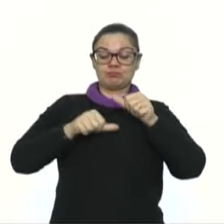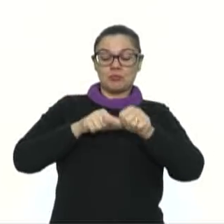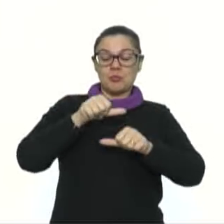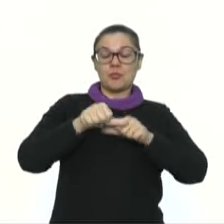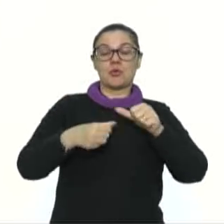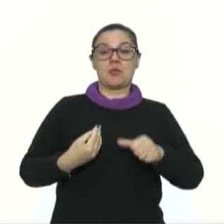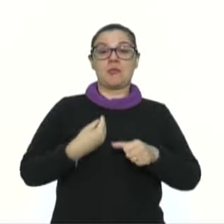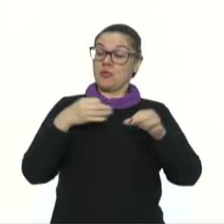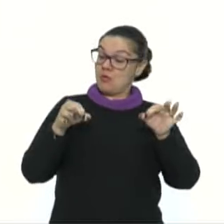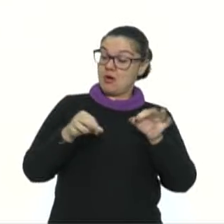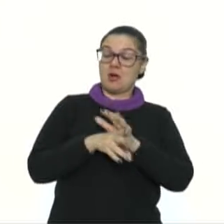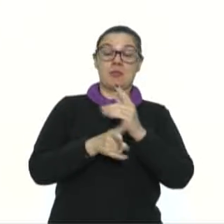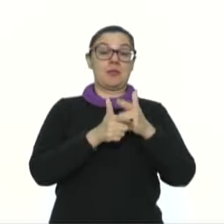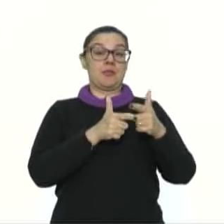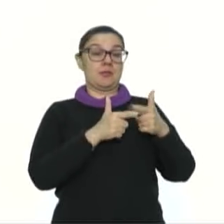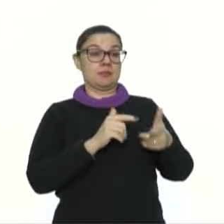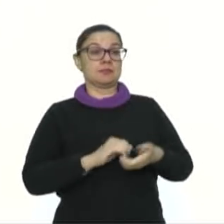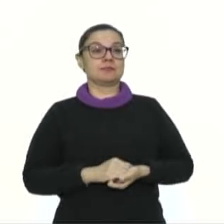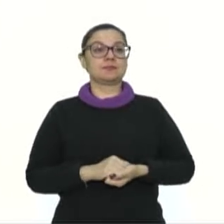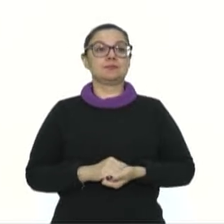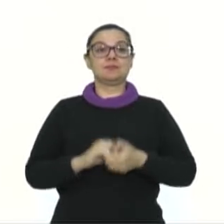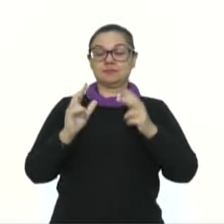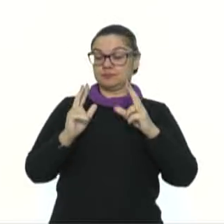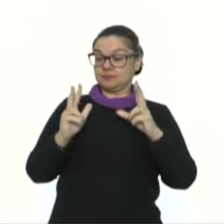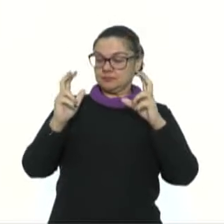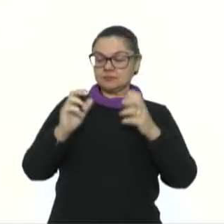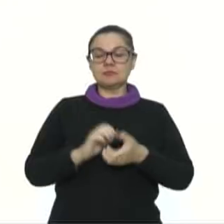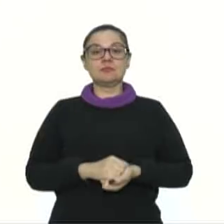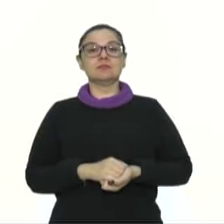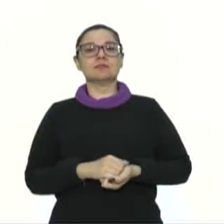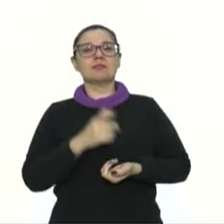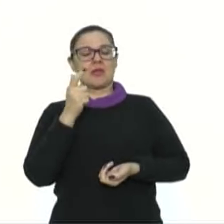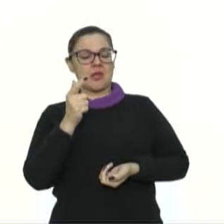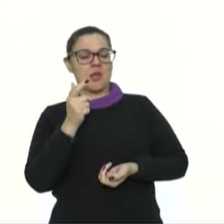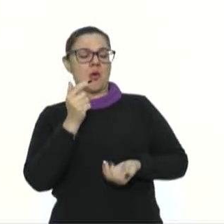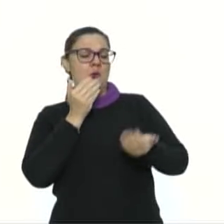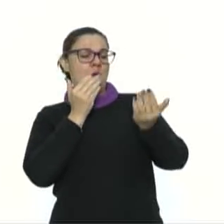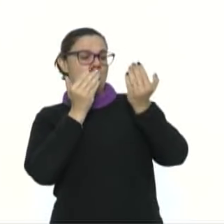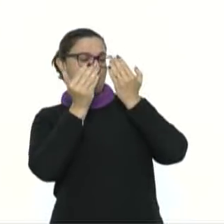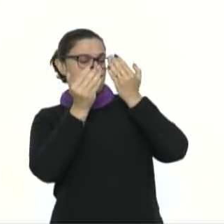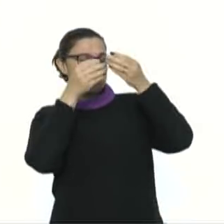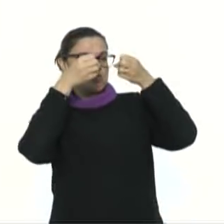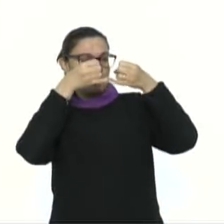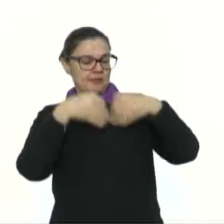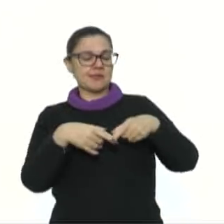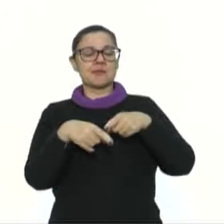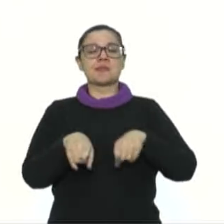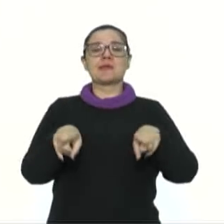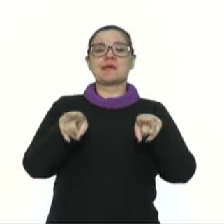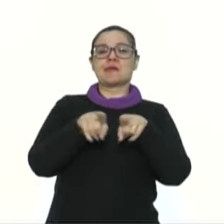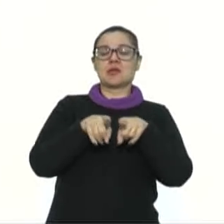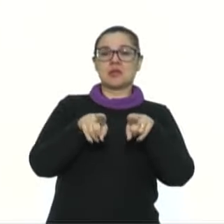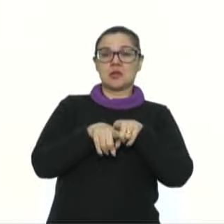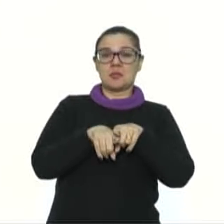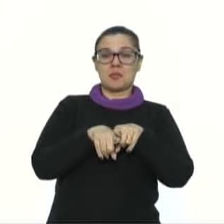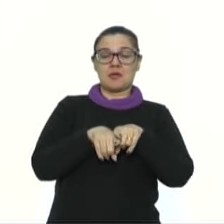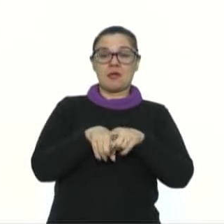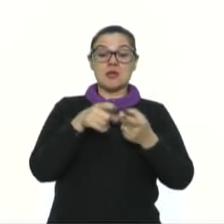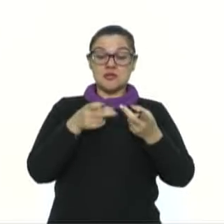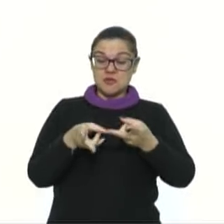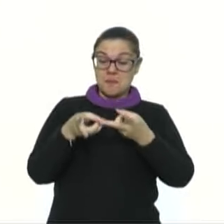ou solucionar problemas. Fecha aspas. A psicóloga ressalta, contudo, que a leitura de